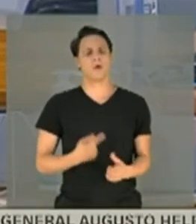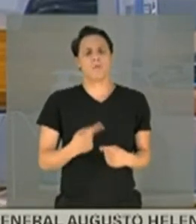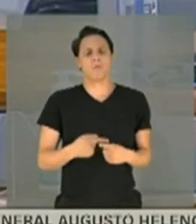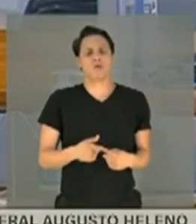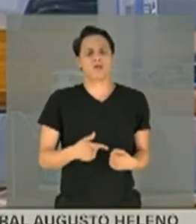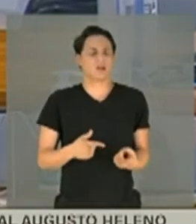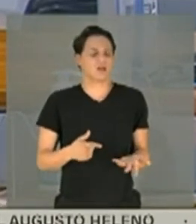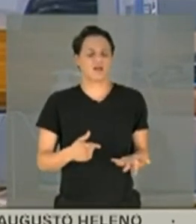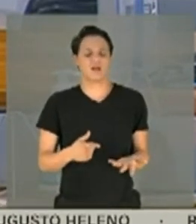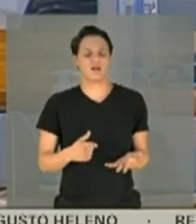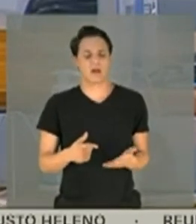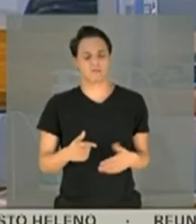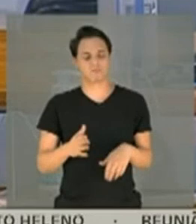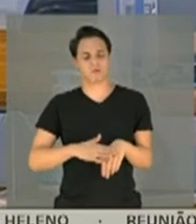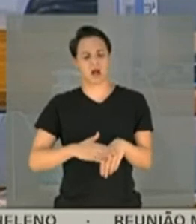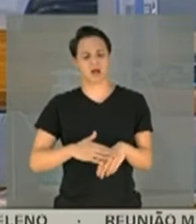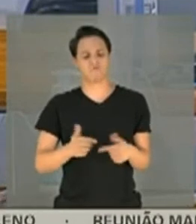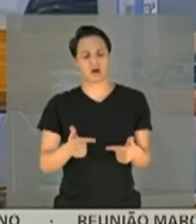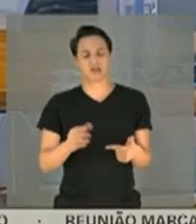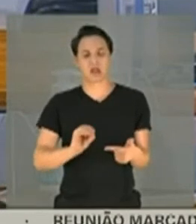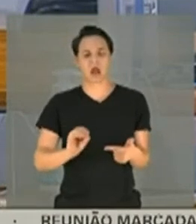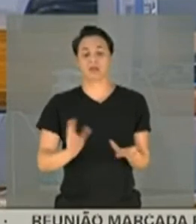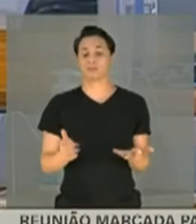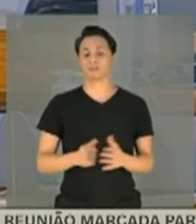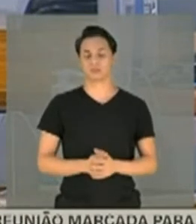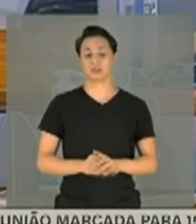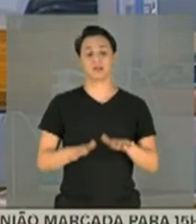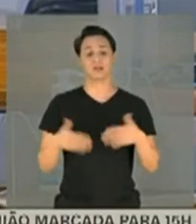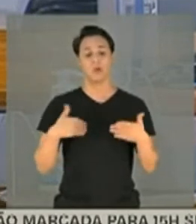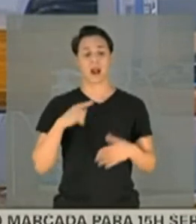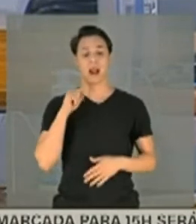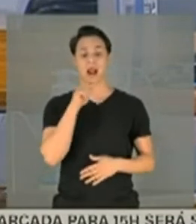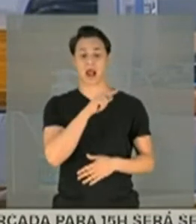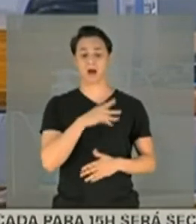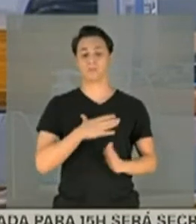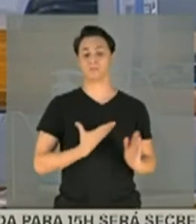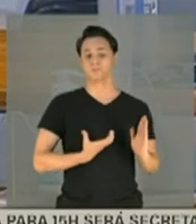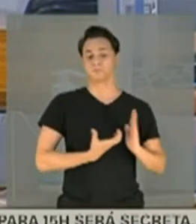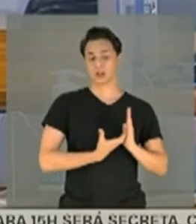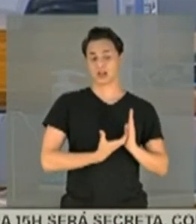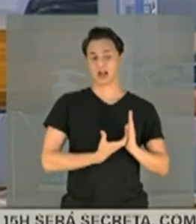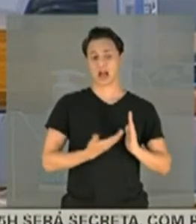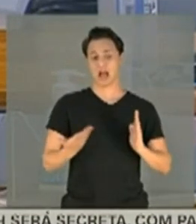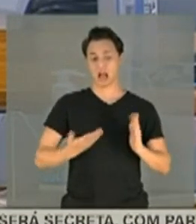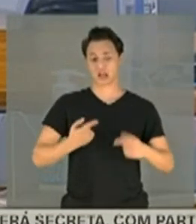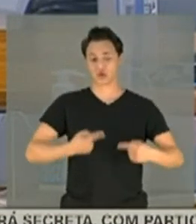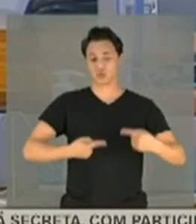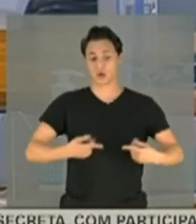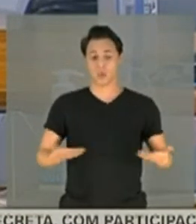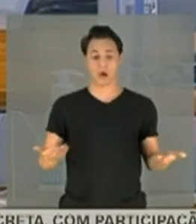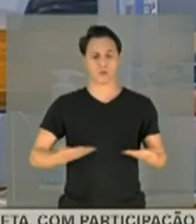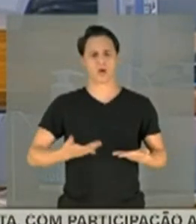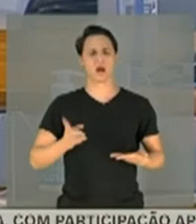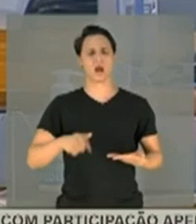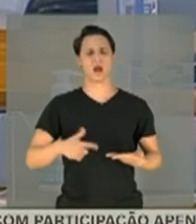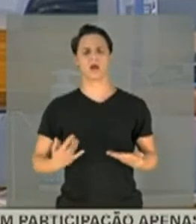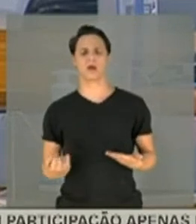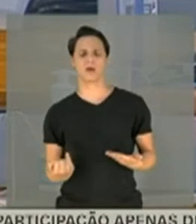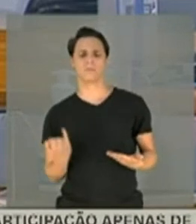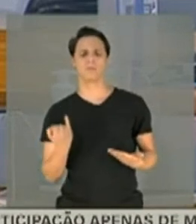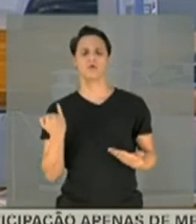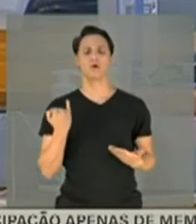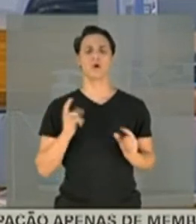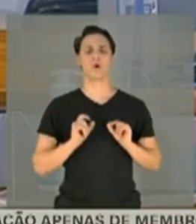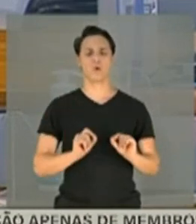fazer? Então, essa discussão está acontecendo agora na Câmara dos Deputados, muito importante que, de forma